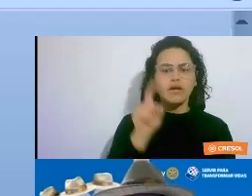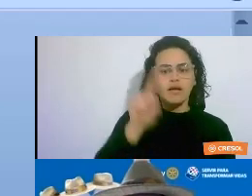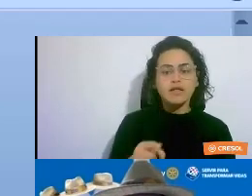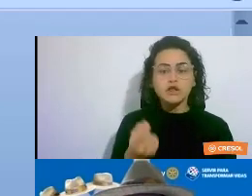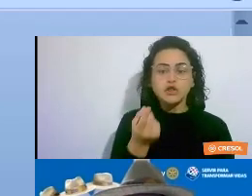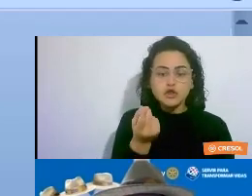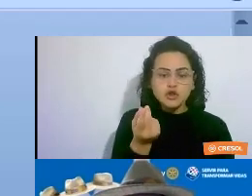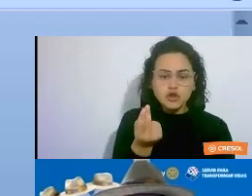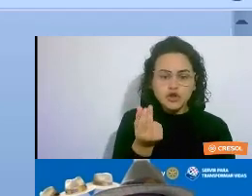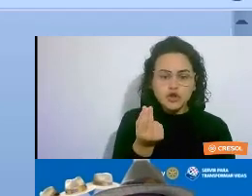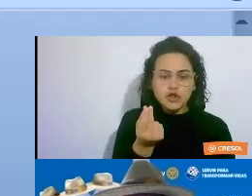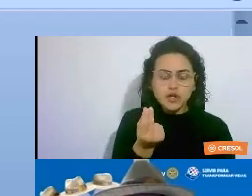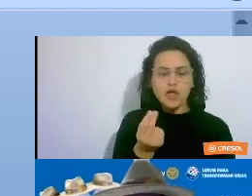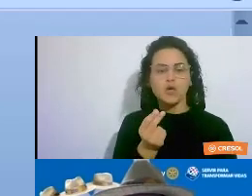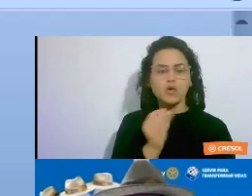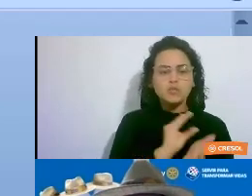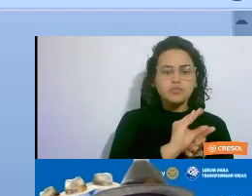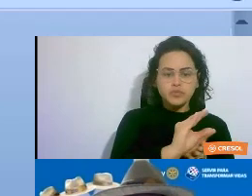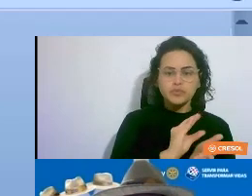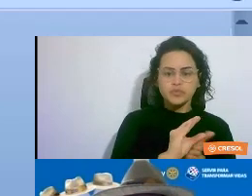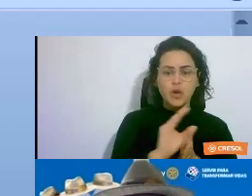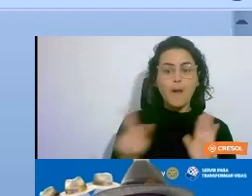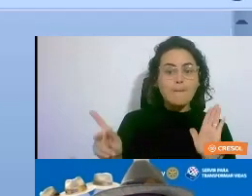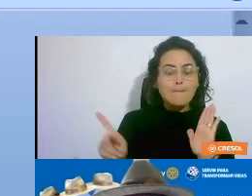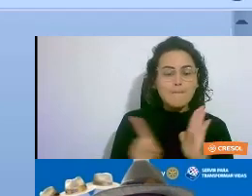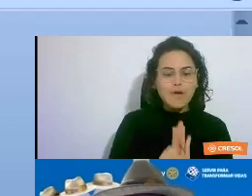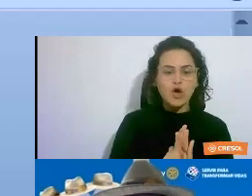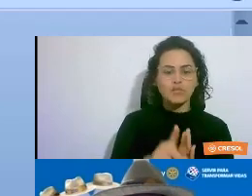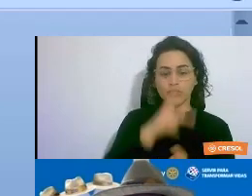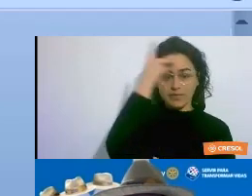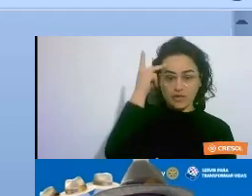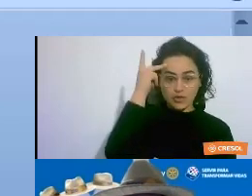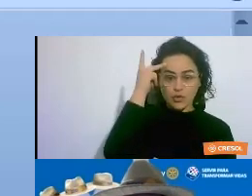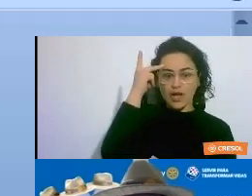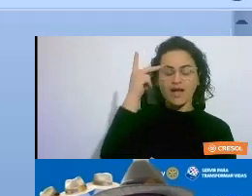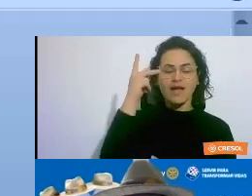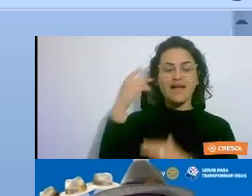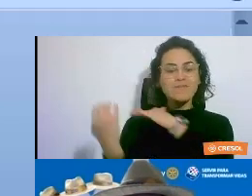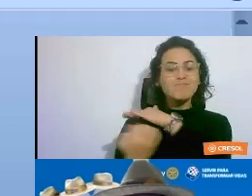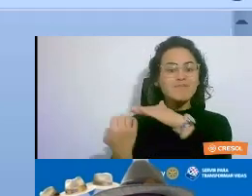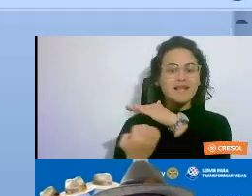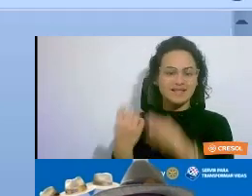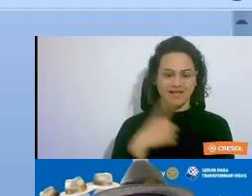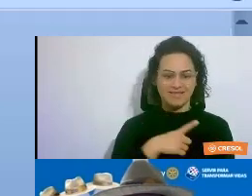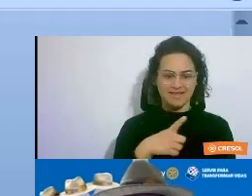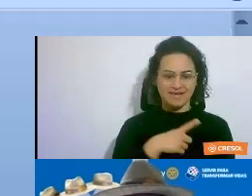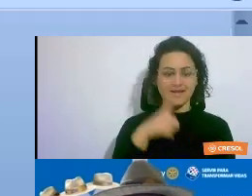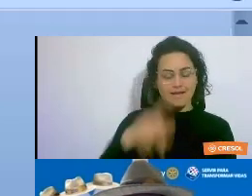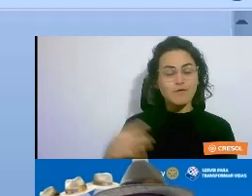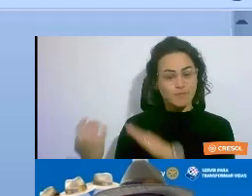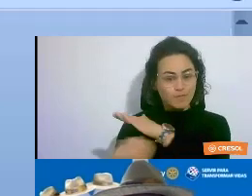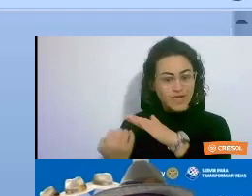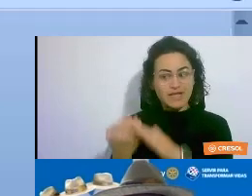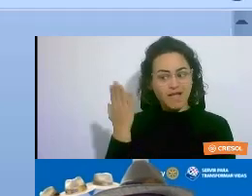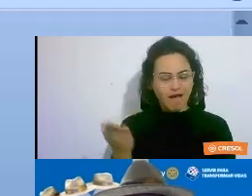das pessoas jurídicas. Então, esse foi o papel fundamental para que as empresas pudessem contribuir para a